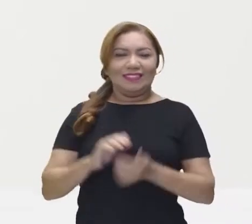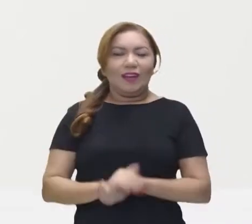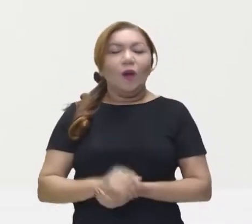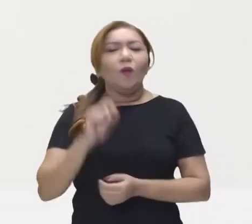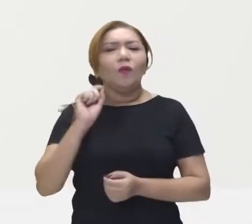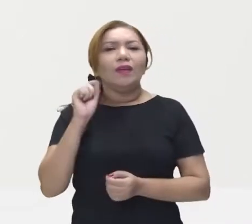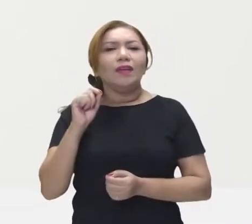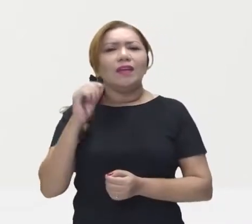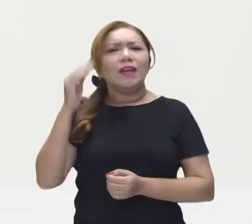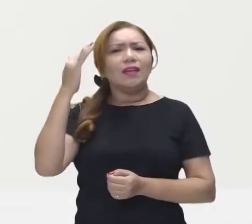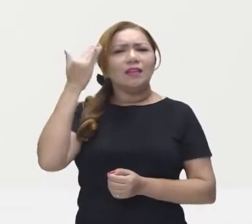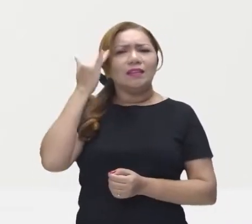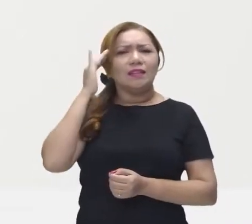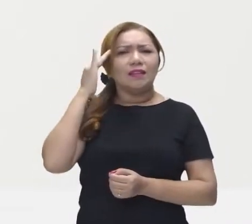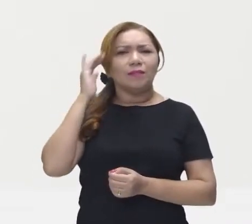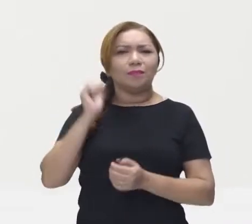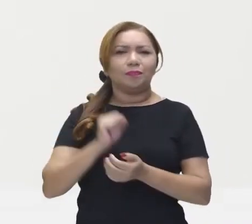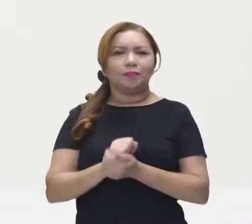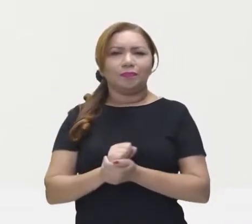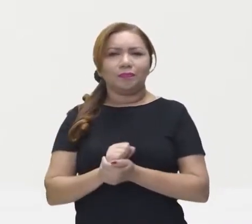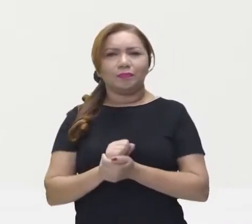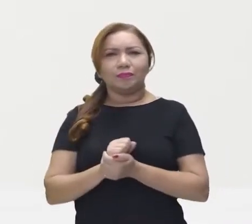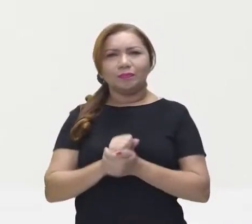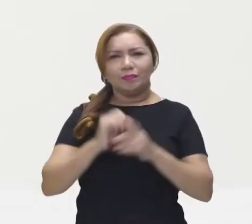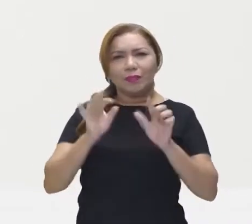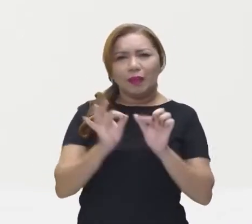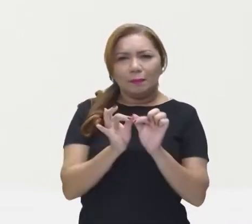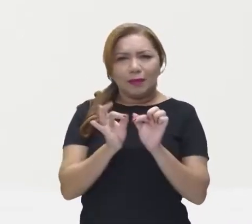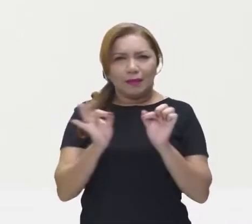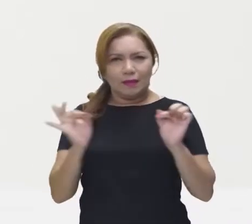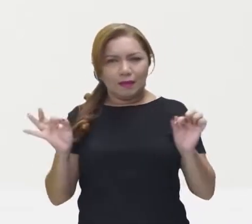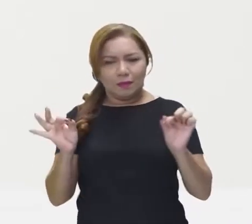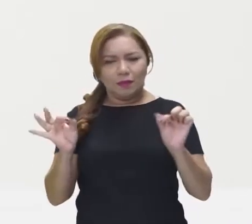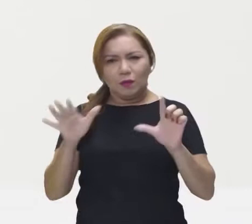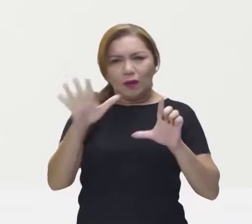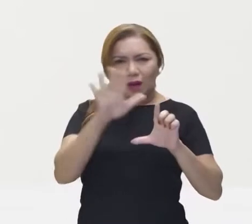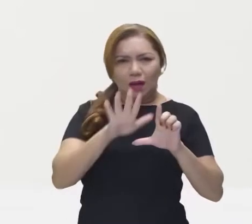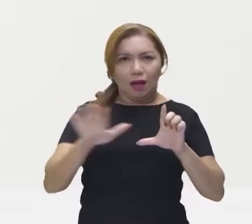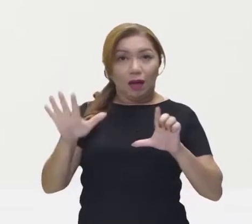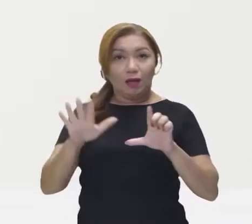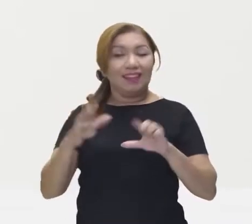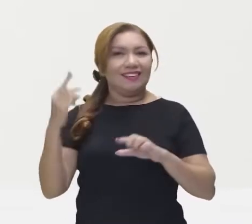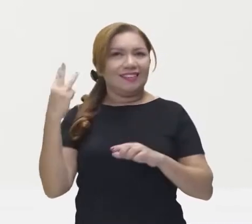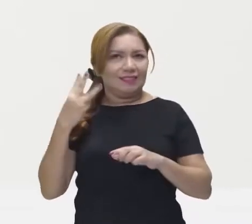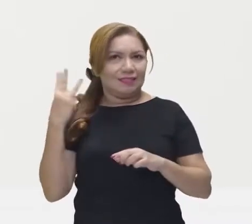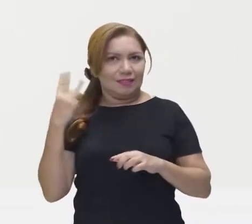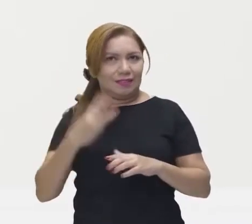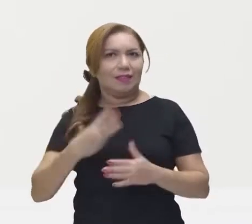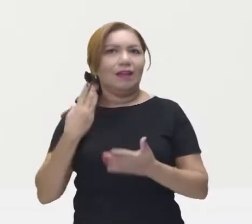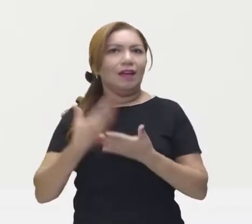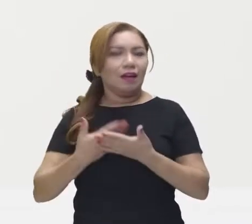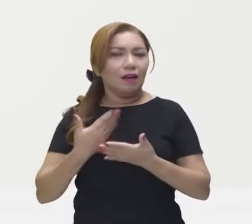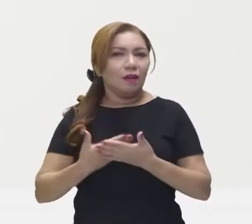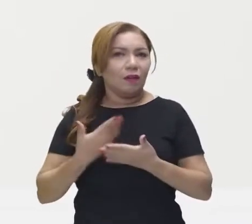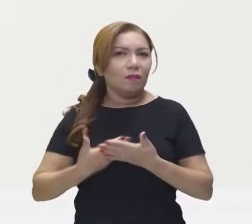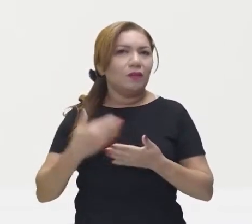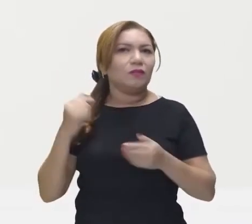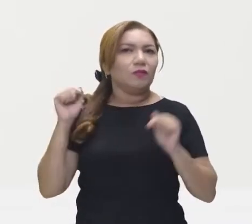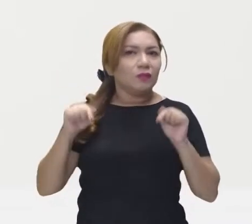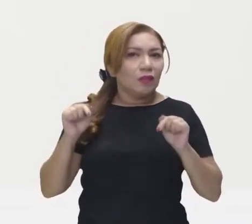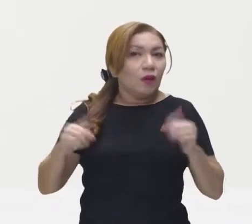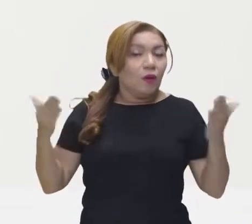o que é perímetro e área. Nós temos visto aí já a terceira aula desse assunto. Então hoje nós vamos consolidar esse